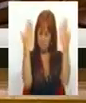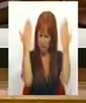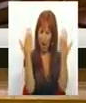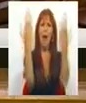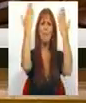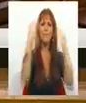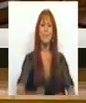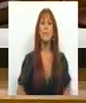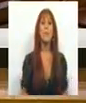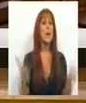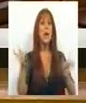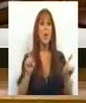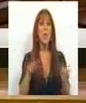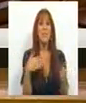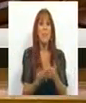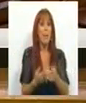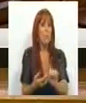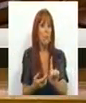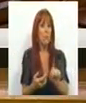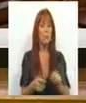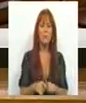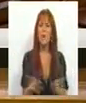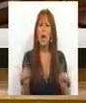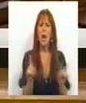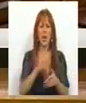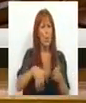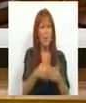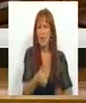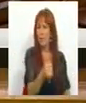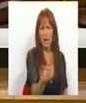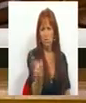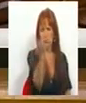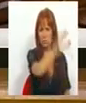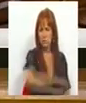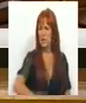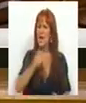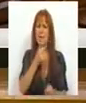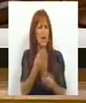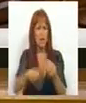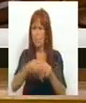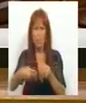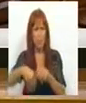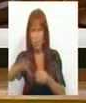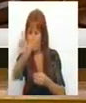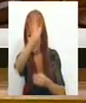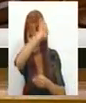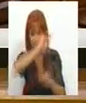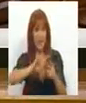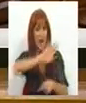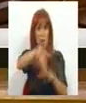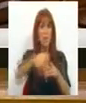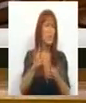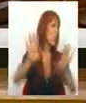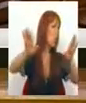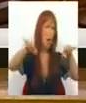existe e não implicará nem um plano B, nem medidas extraordinárias que